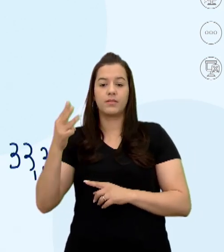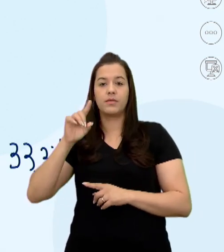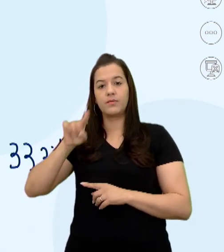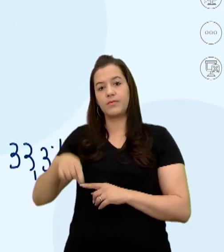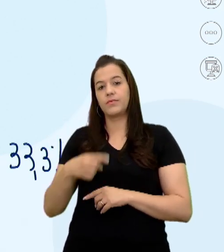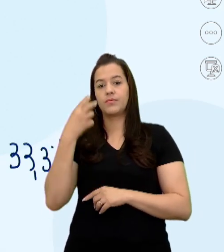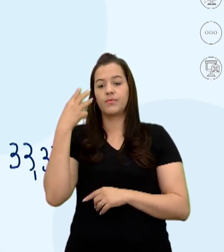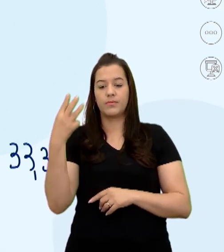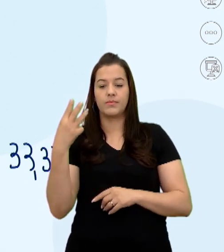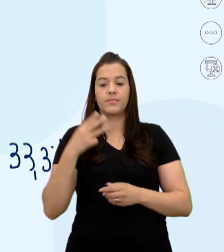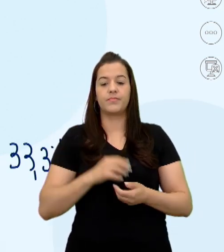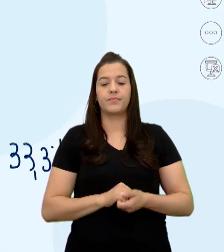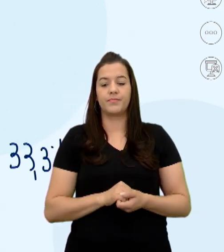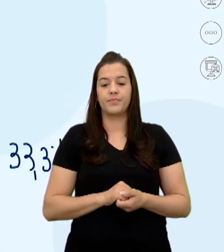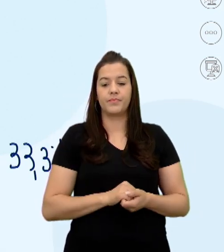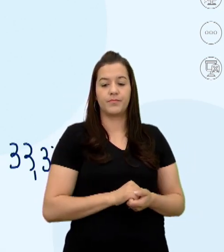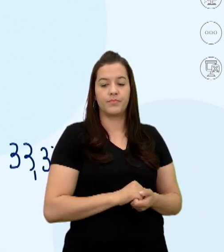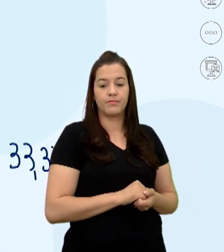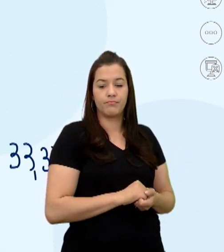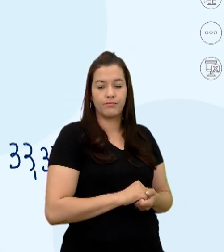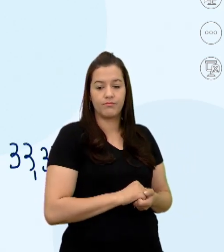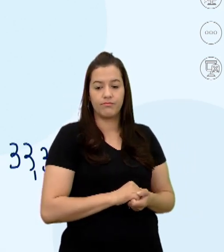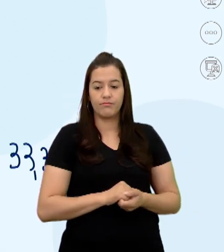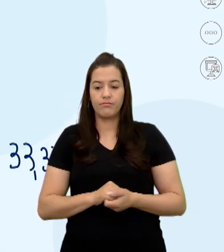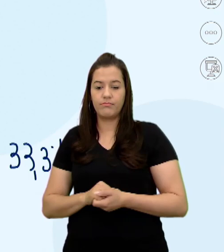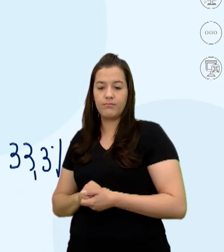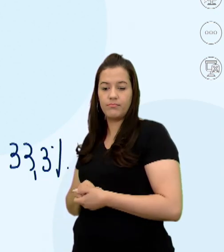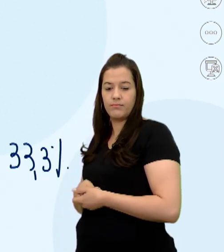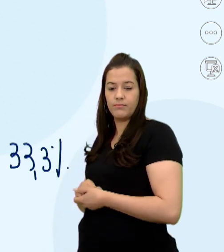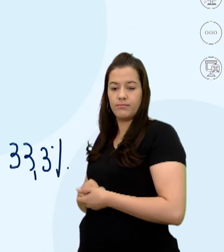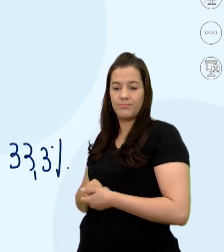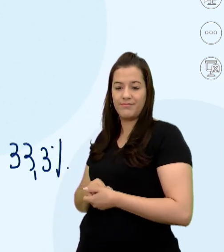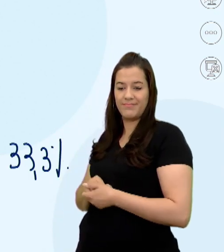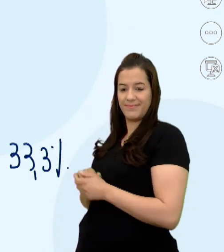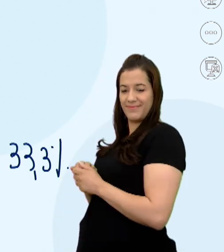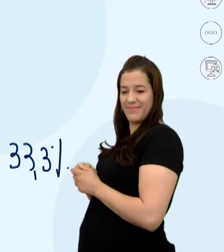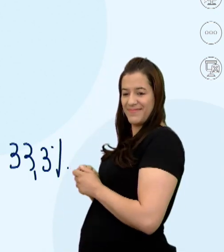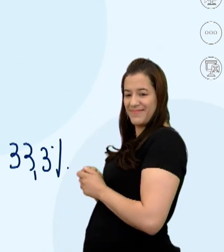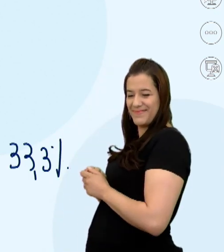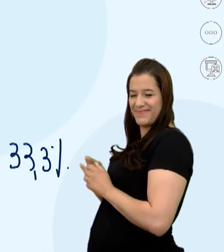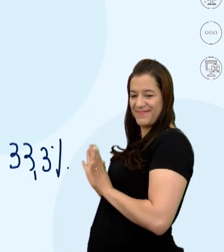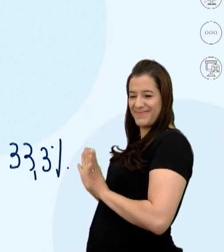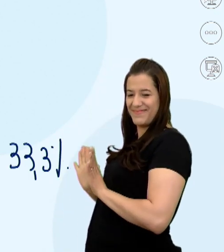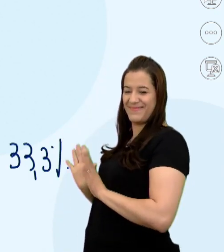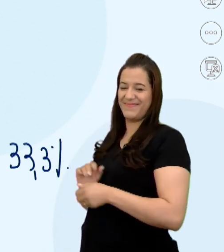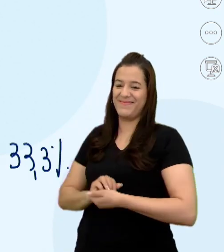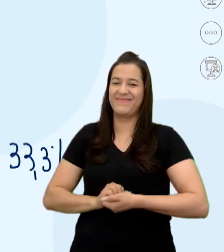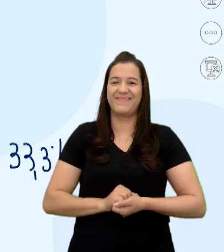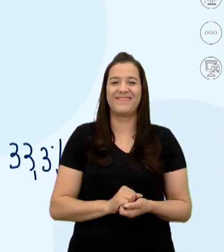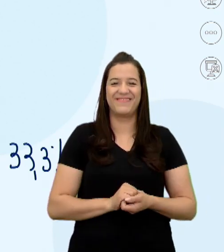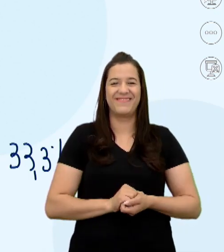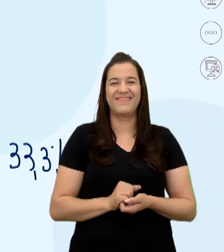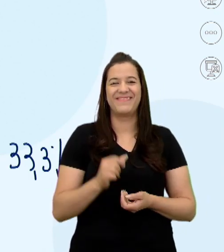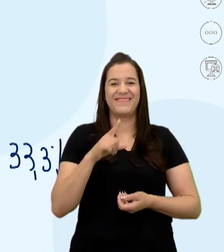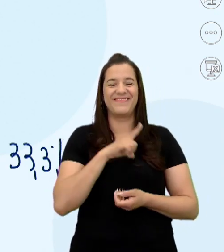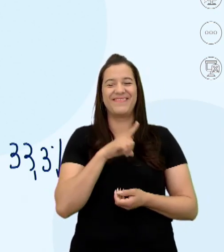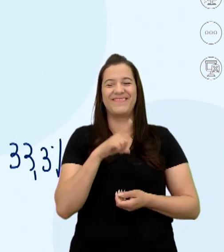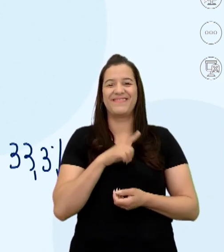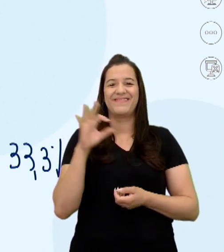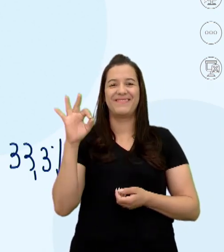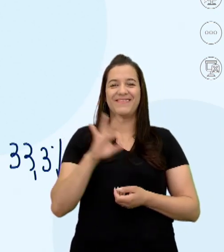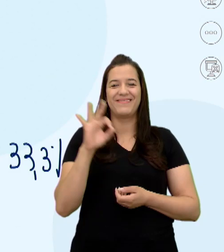33,3%. A gente aprofunda isso aí lá no 7º ano, né, Tony? Sim. Nossa, eu atropelei a Flávia. Flávia, me desculpa, Flávia. Atropelei você com a